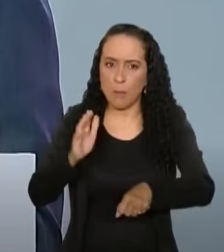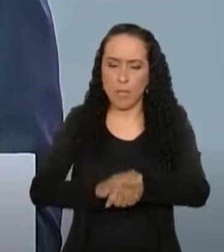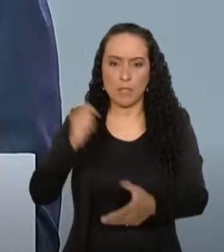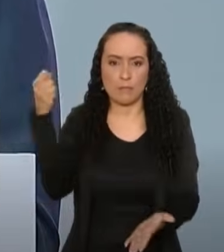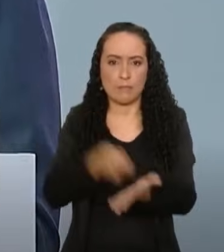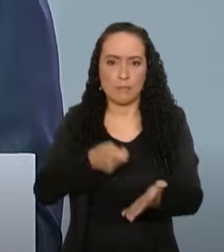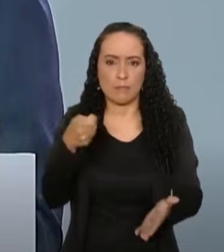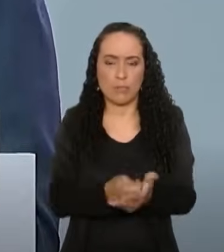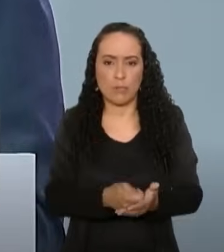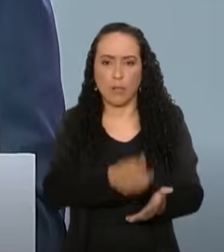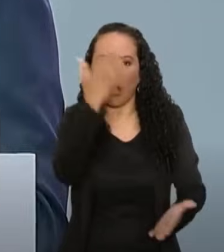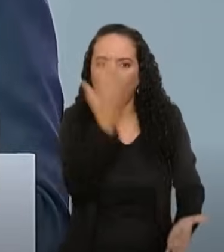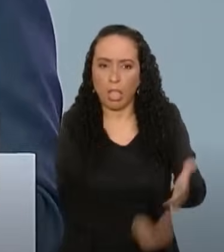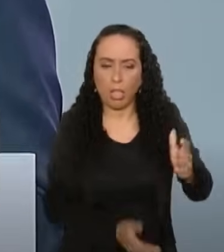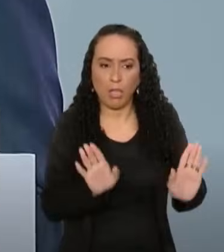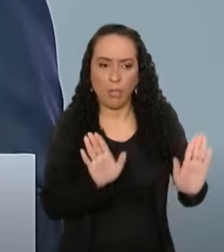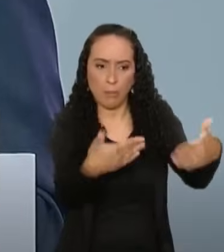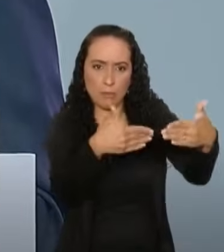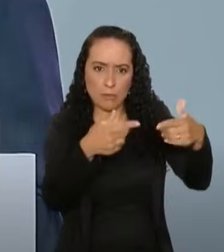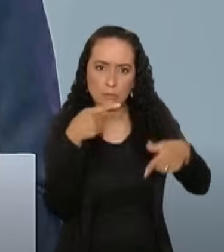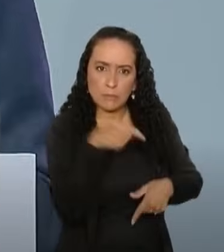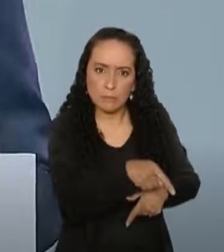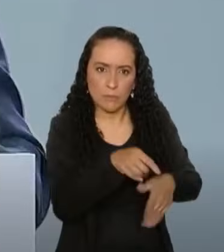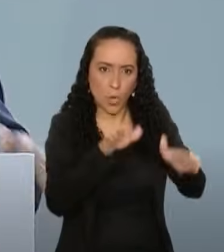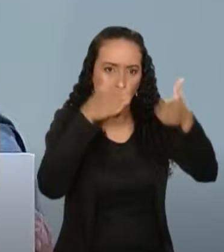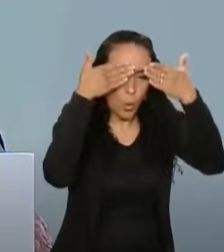uma nova derrota aos negacionistas.